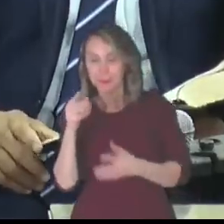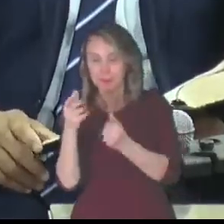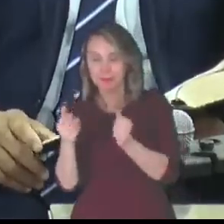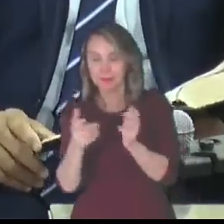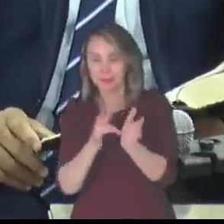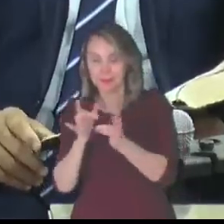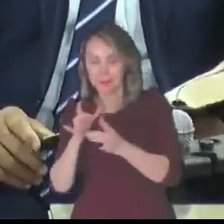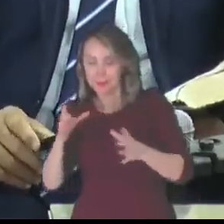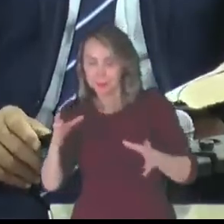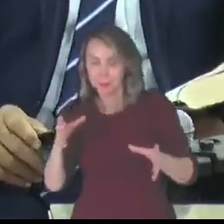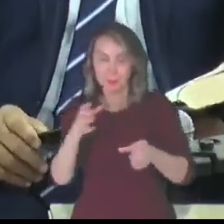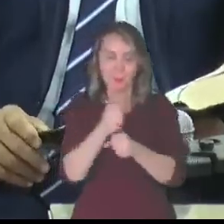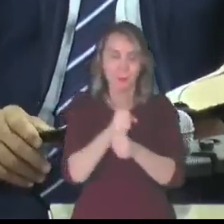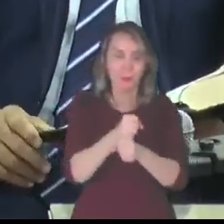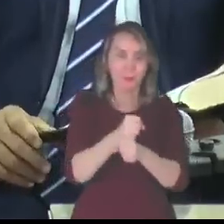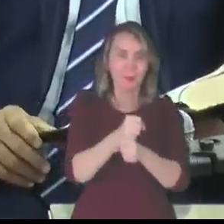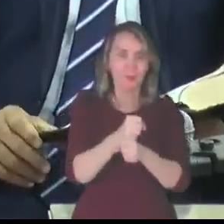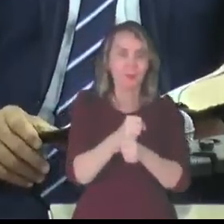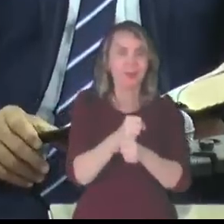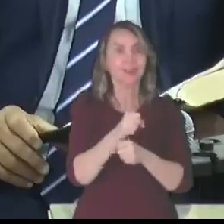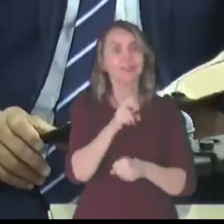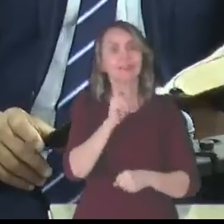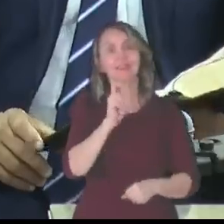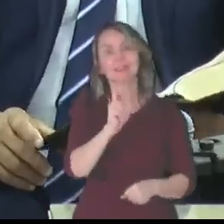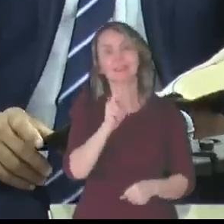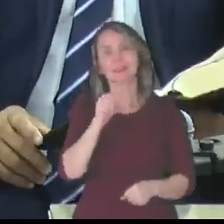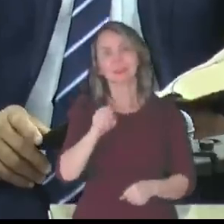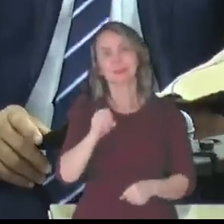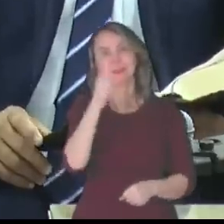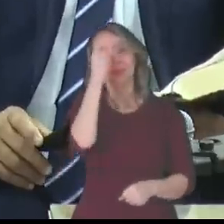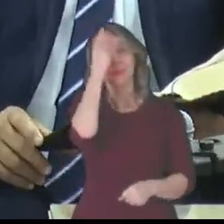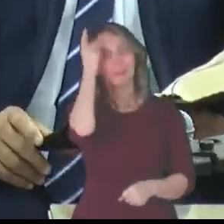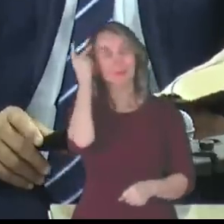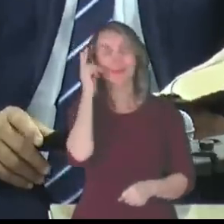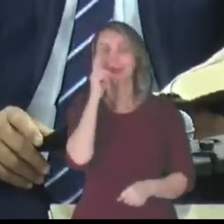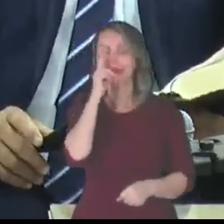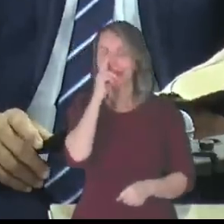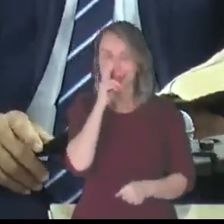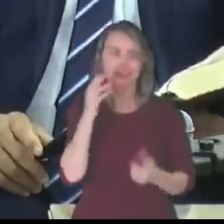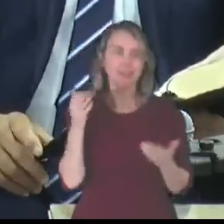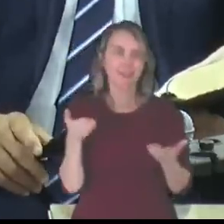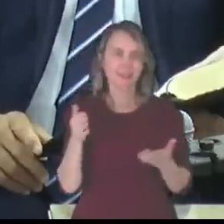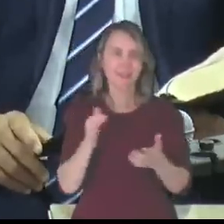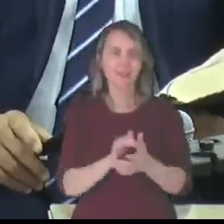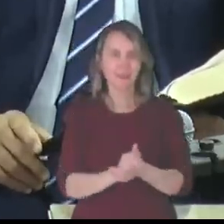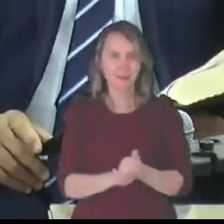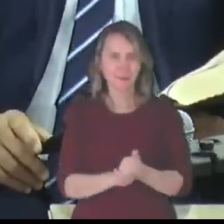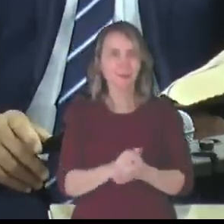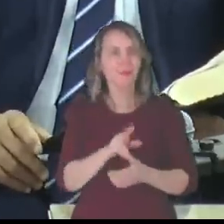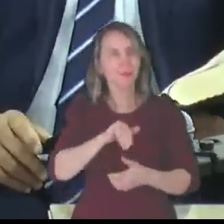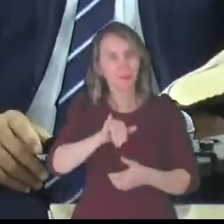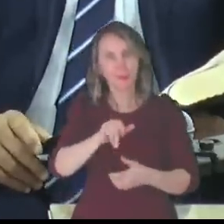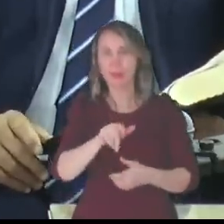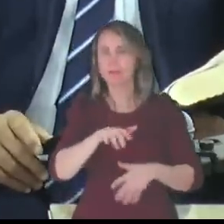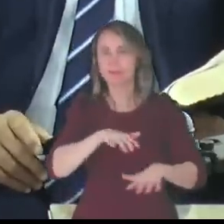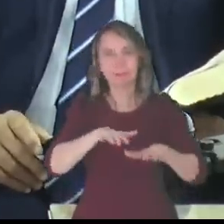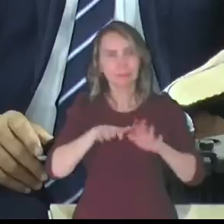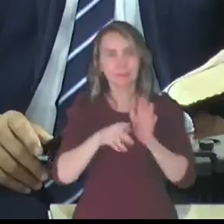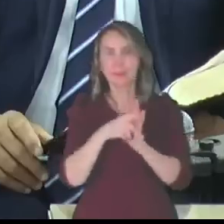a oração irmão ela é o Censo subindo faz efeito vai haver movimento na tua